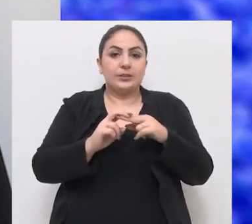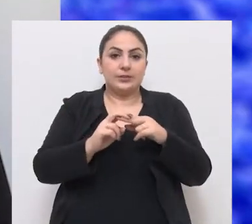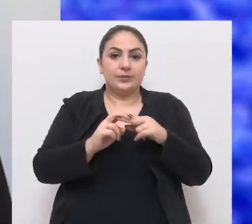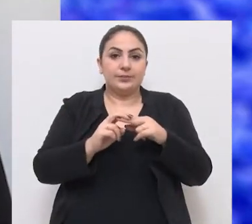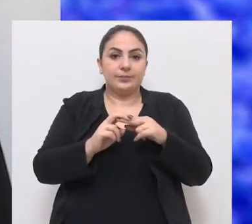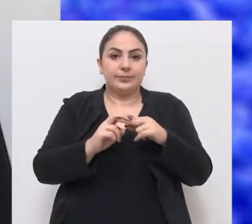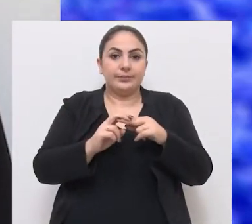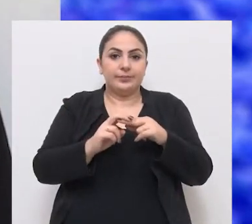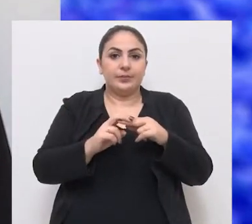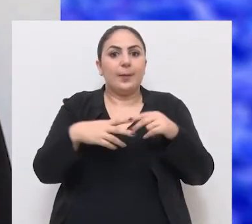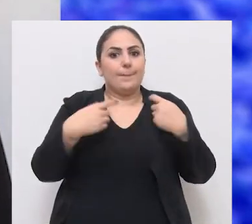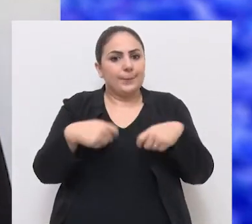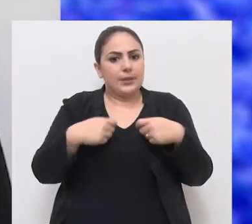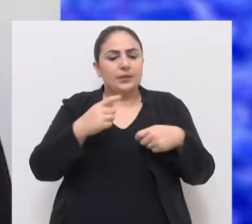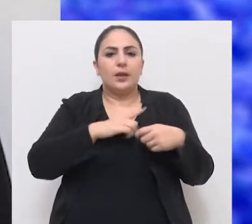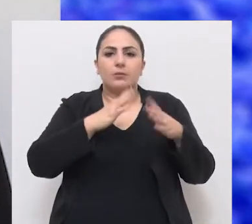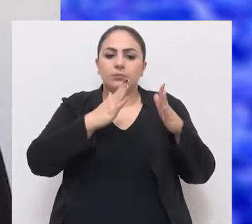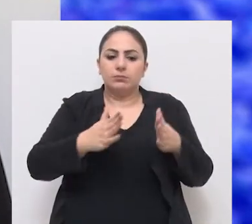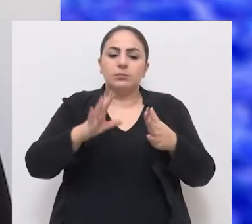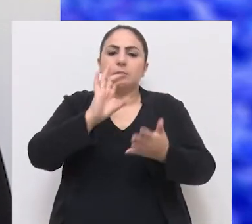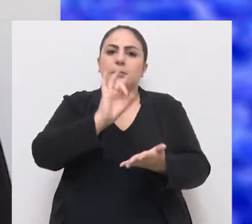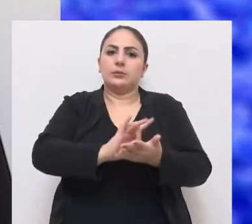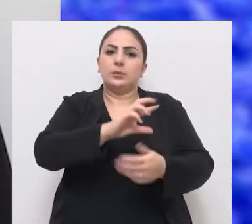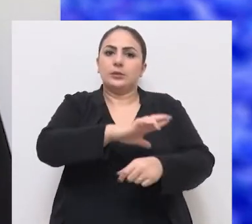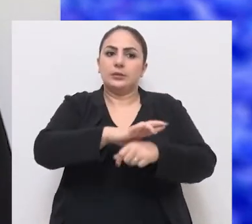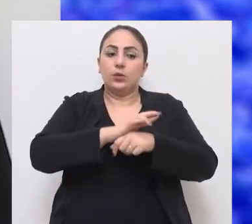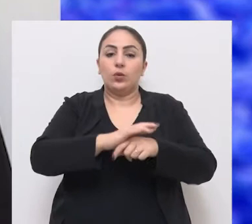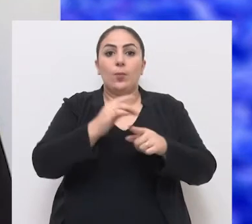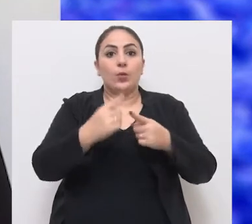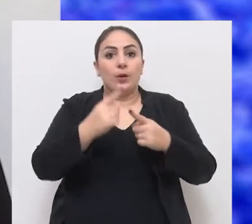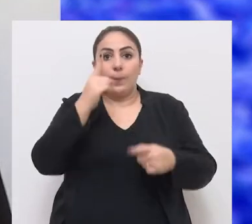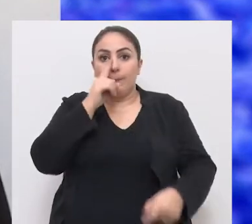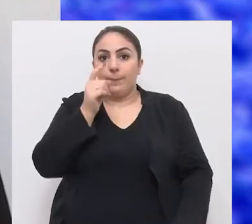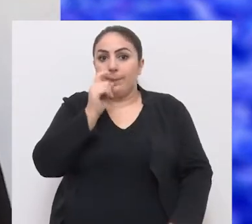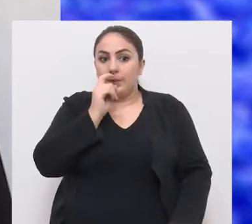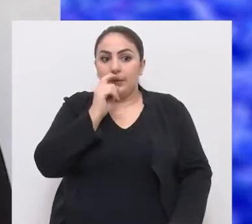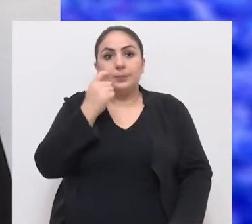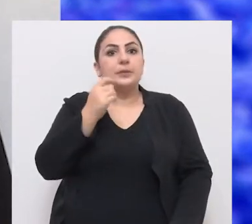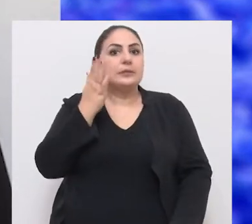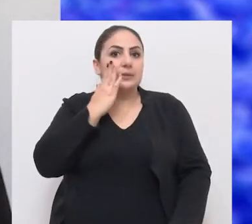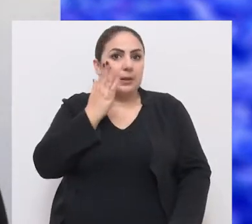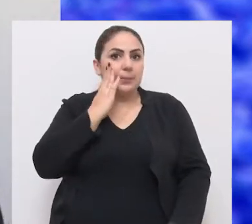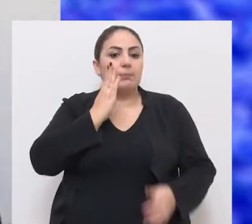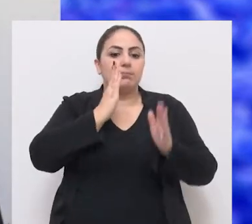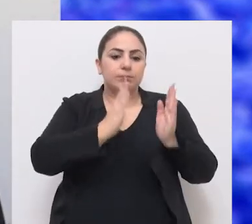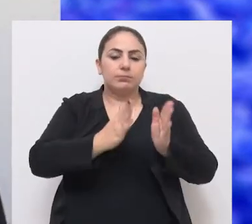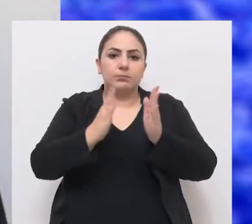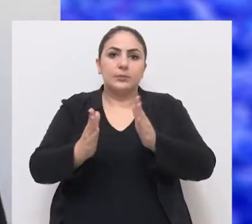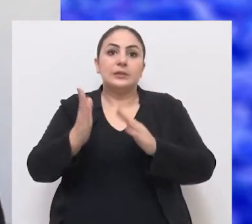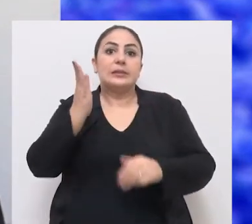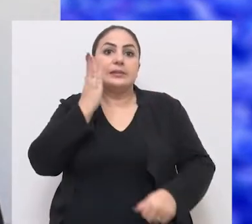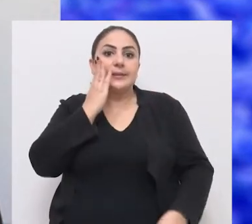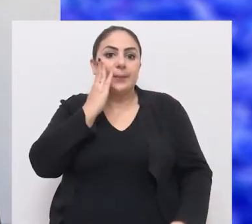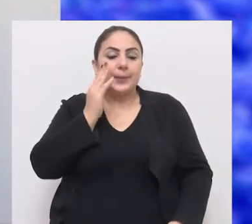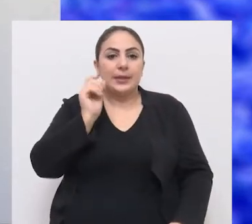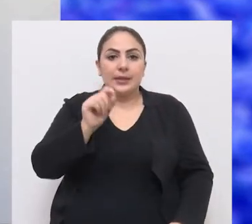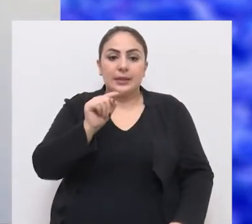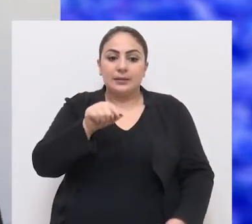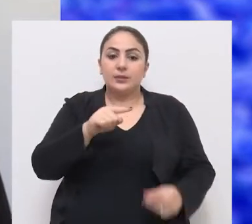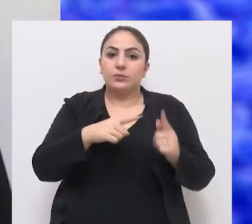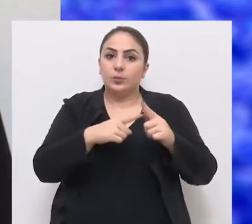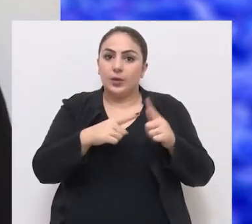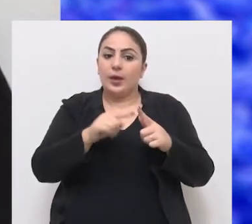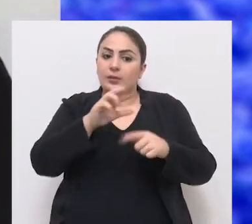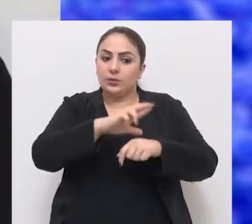Então, tem que ser uma ordem segura, porque os pais previamente têm que saber essa ordem, saber que essa